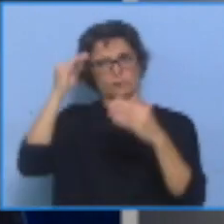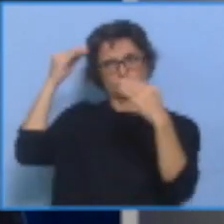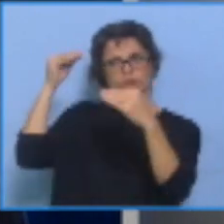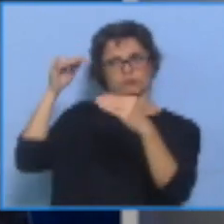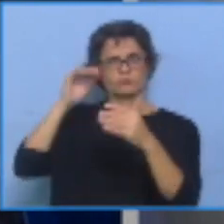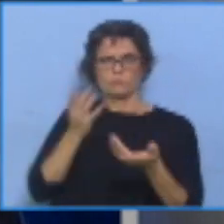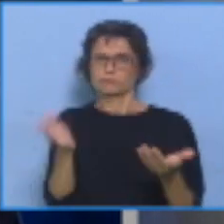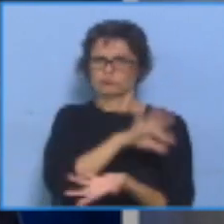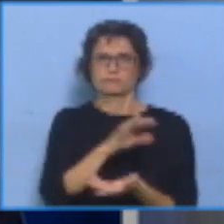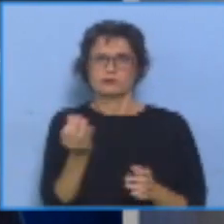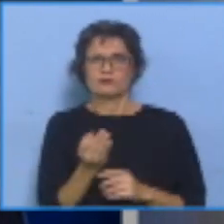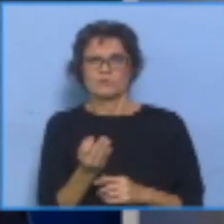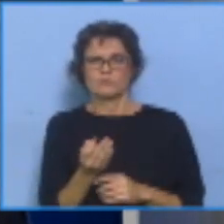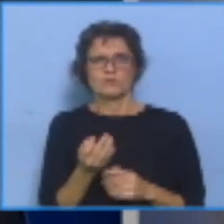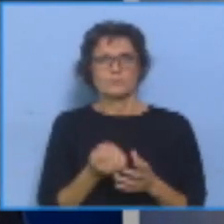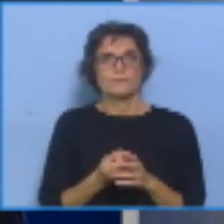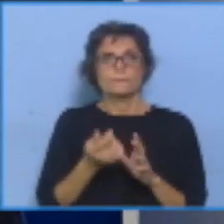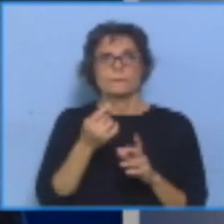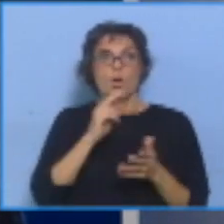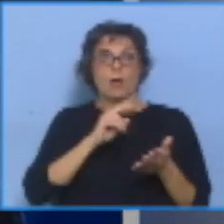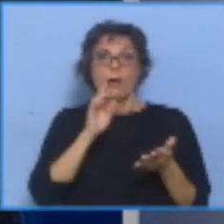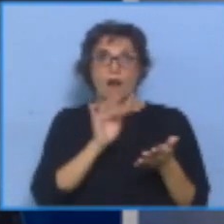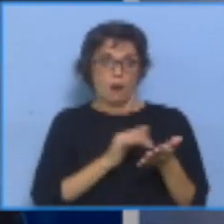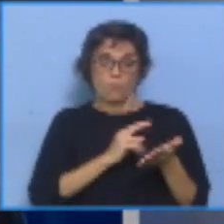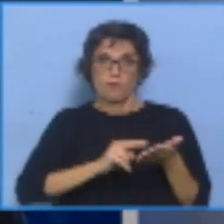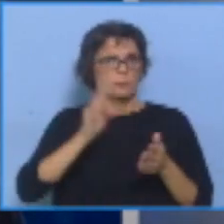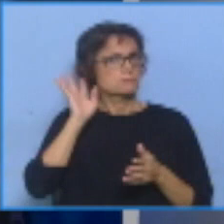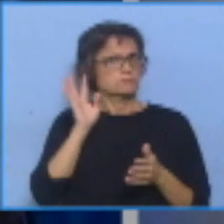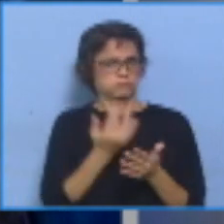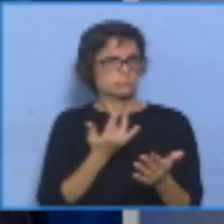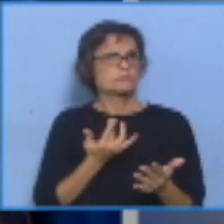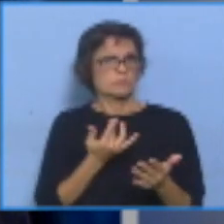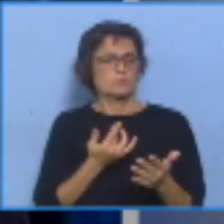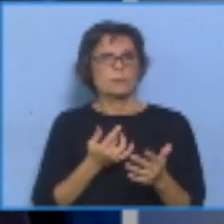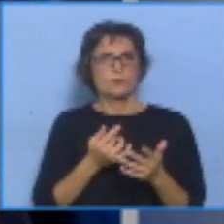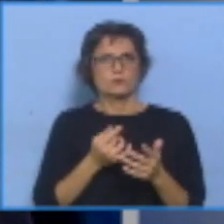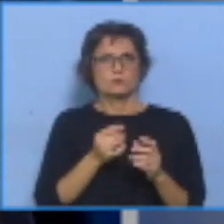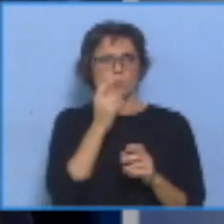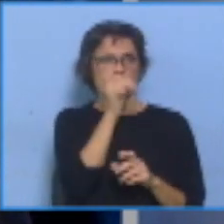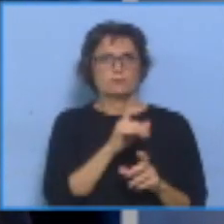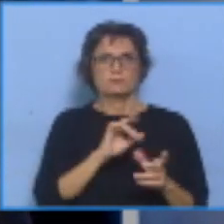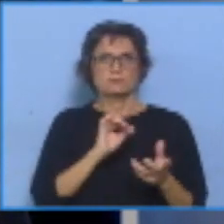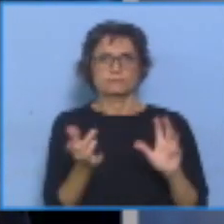intelectual da época, nomeadamente o famoso livro O Homem Revoltado, do Albert Camus. E a Sofia, portanto, fala